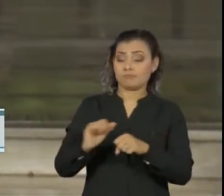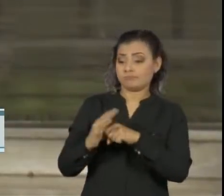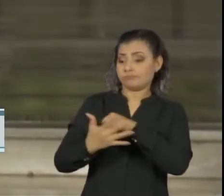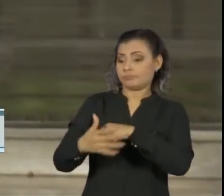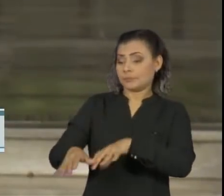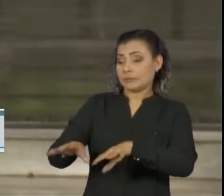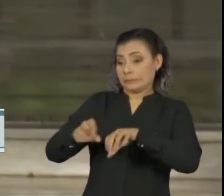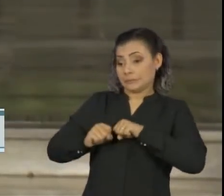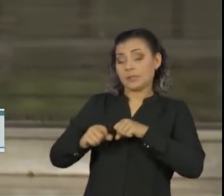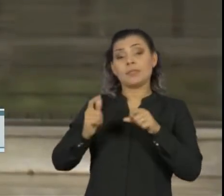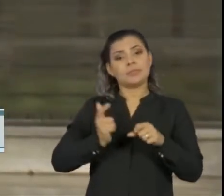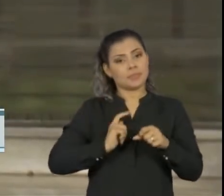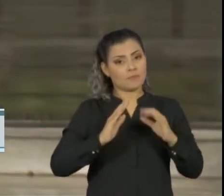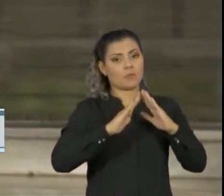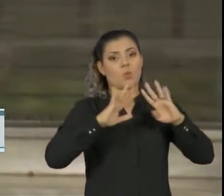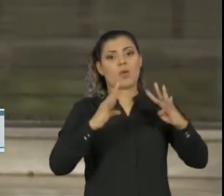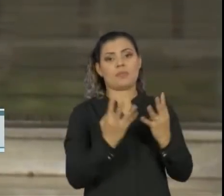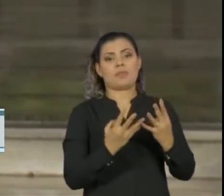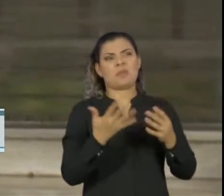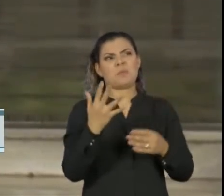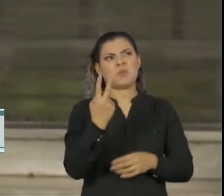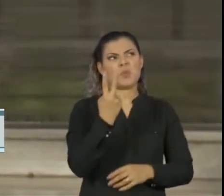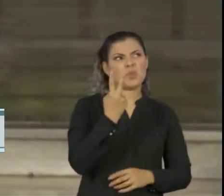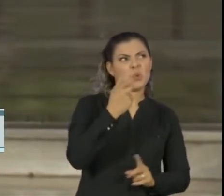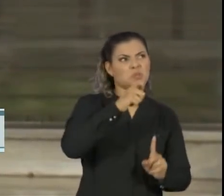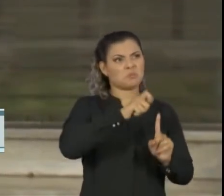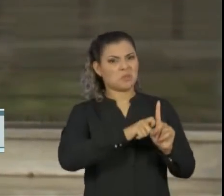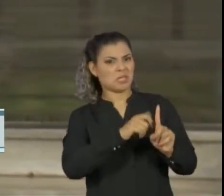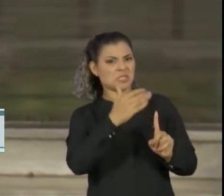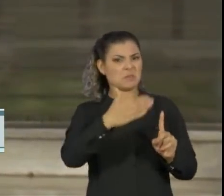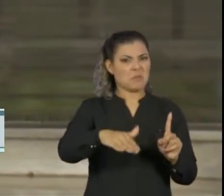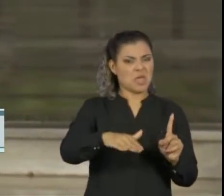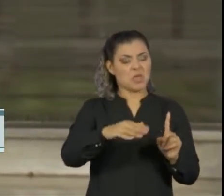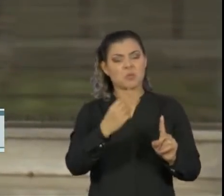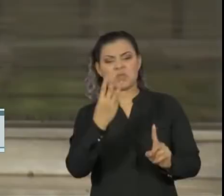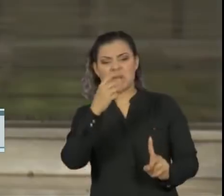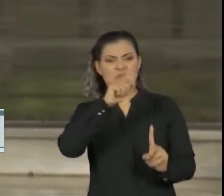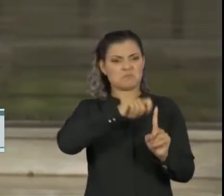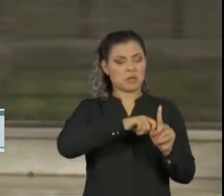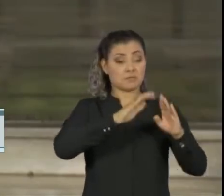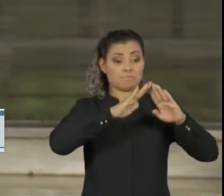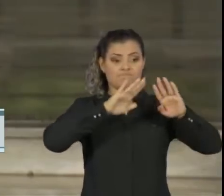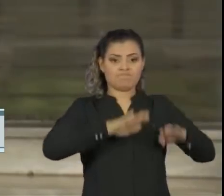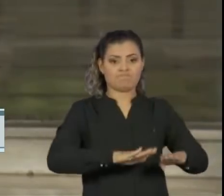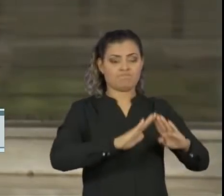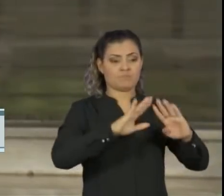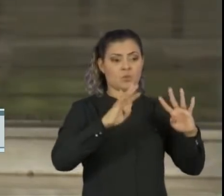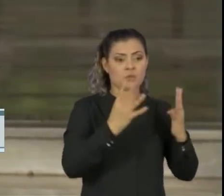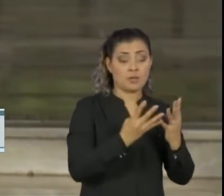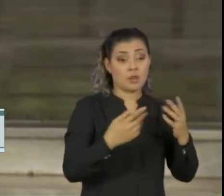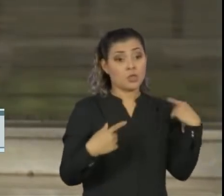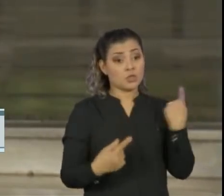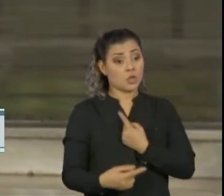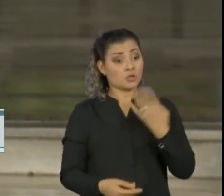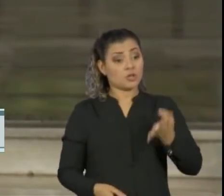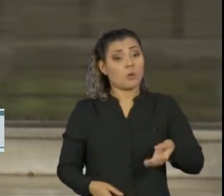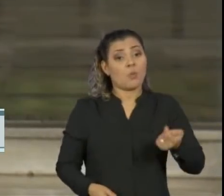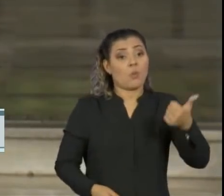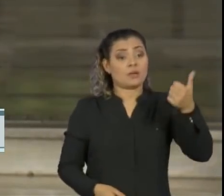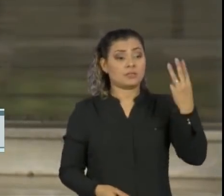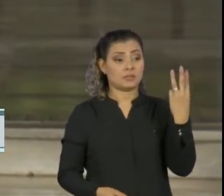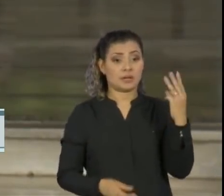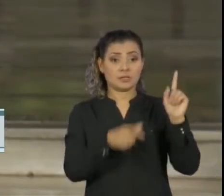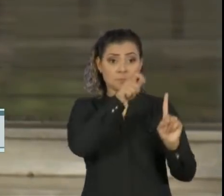uma quarentena com uma média de duração de 2 meses e meio a 3 meses. Nós já vamos completar 3 meses de